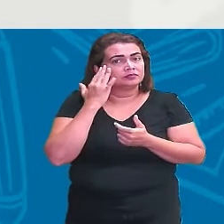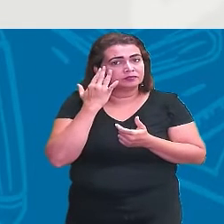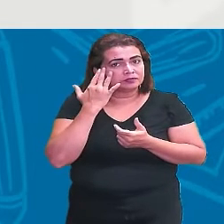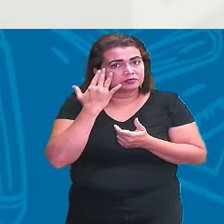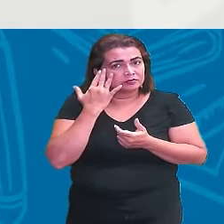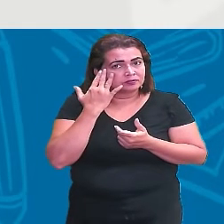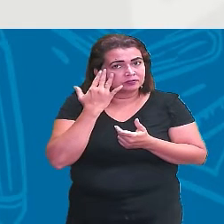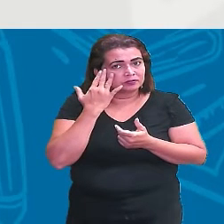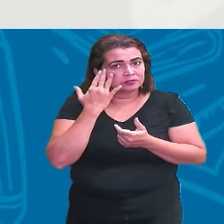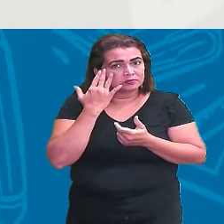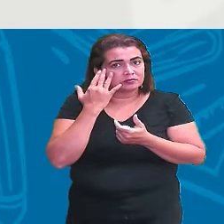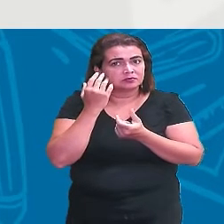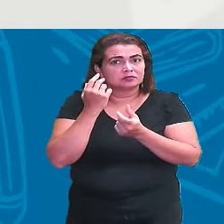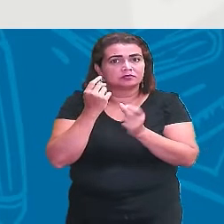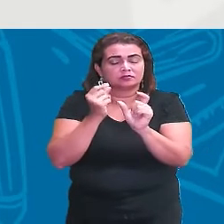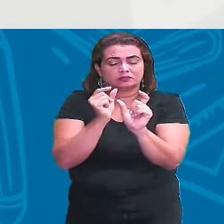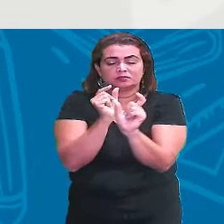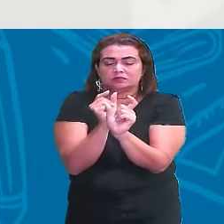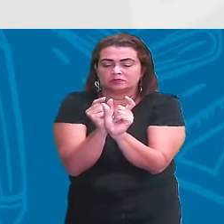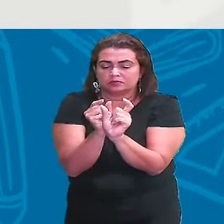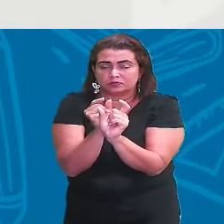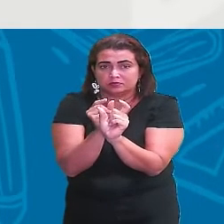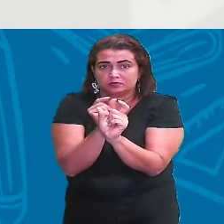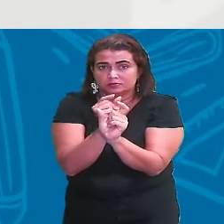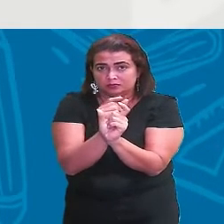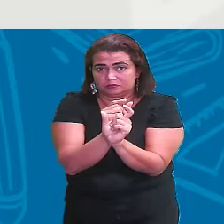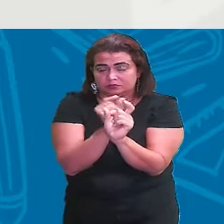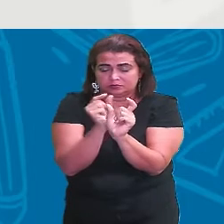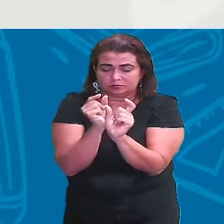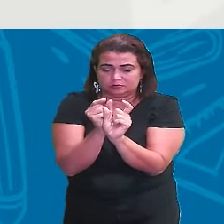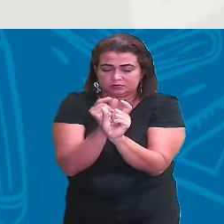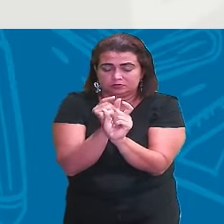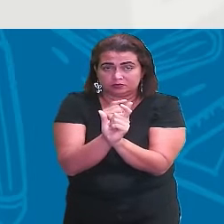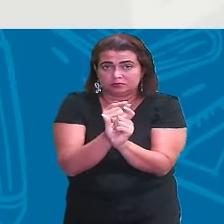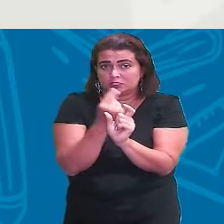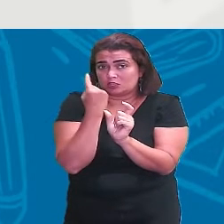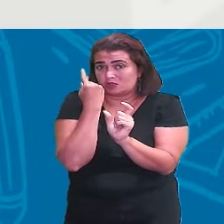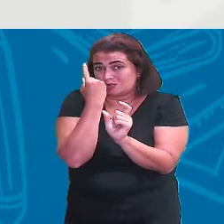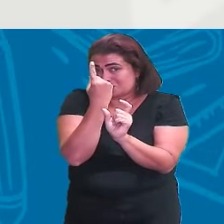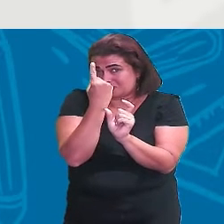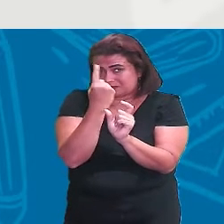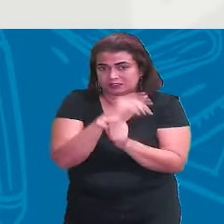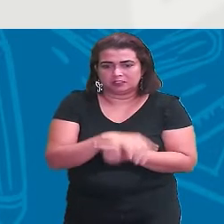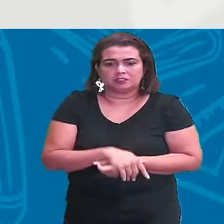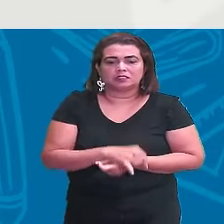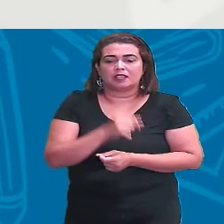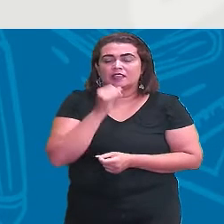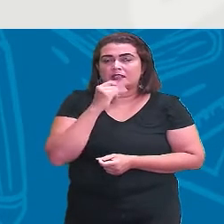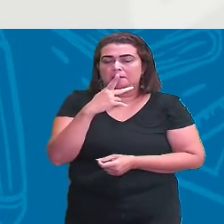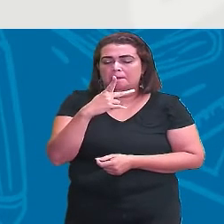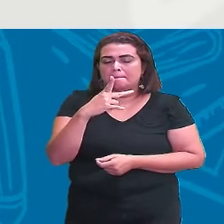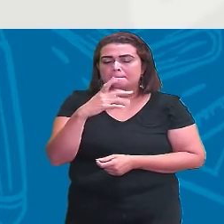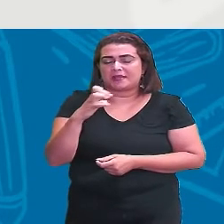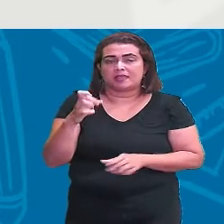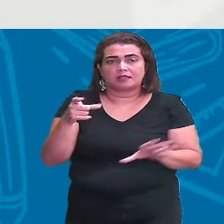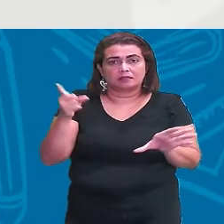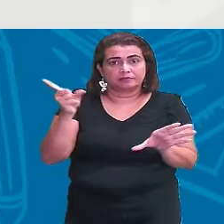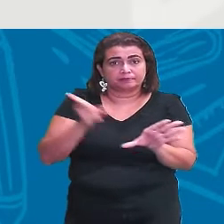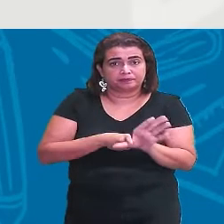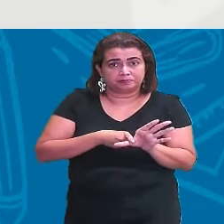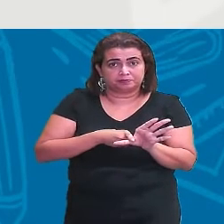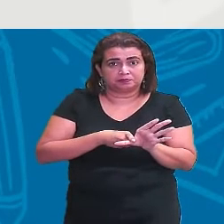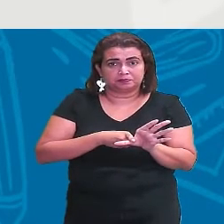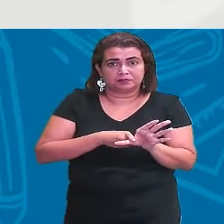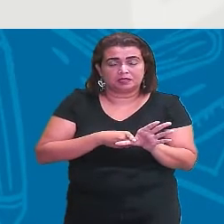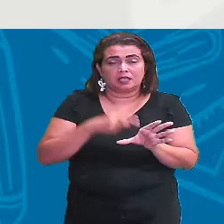Ou seja, a gente pronuncia uma única vez o som. Por exemplo, pé. Quantas vezes eu